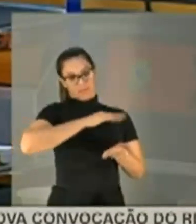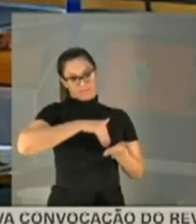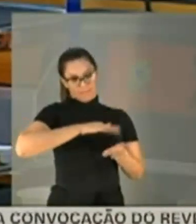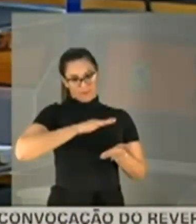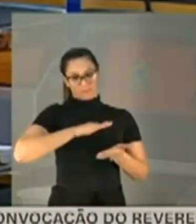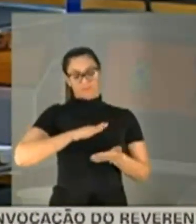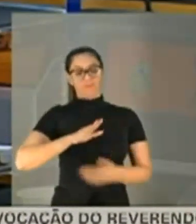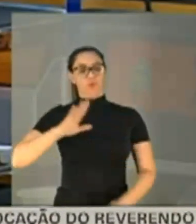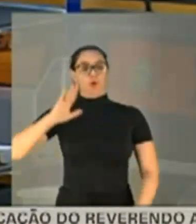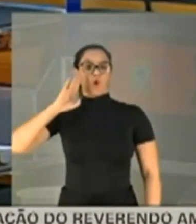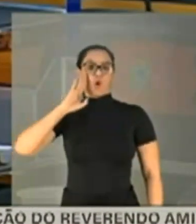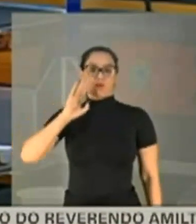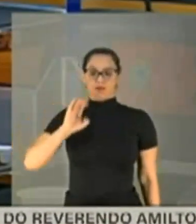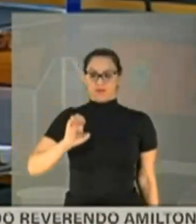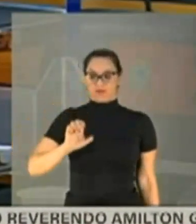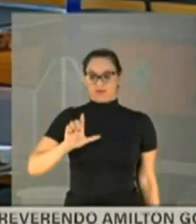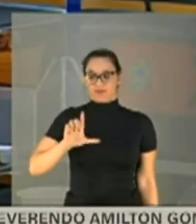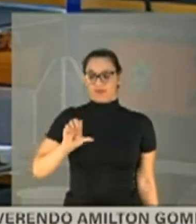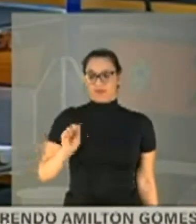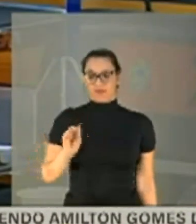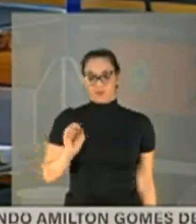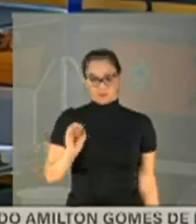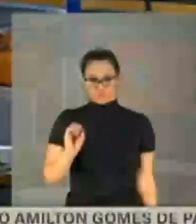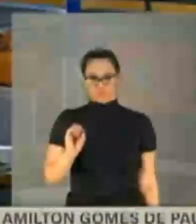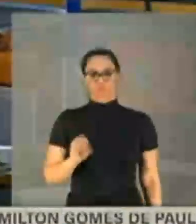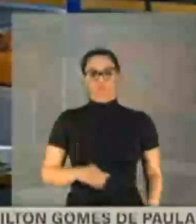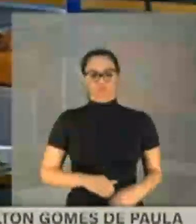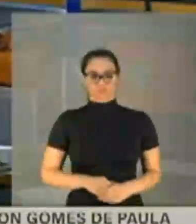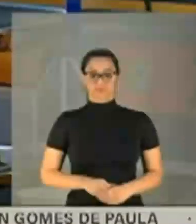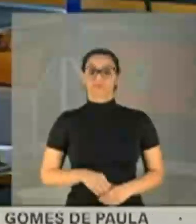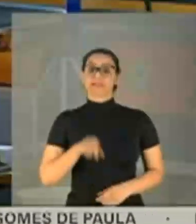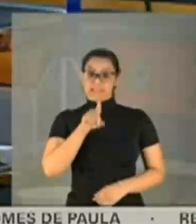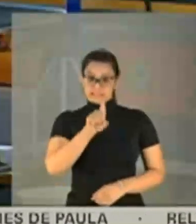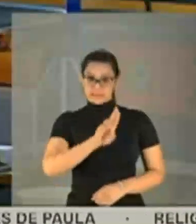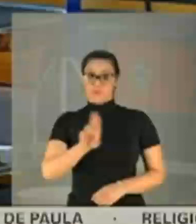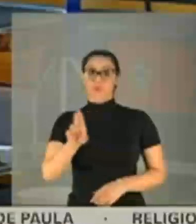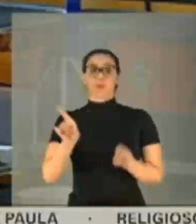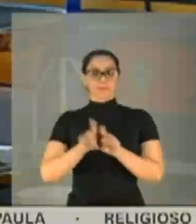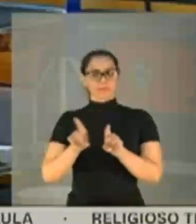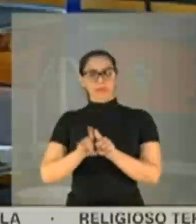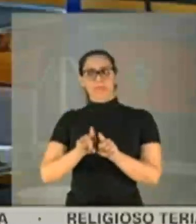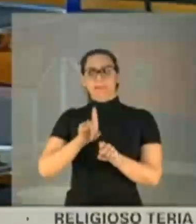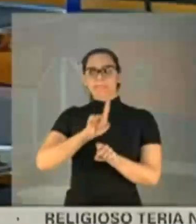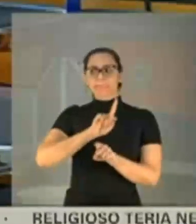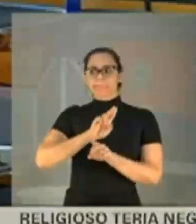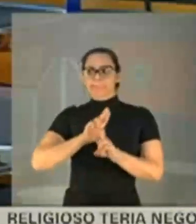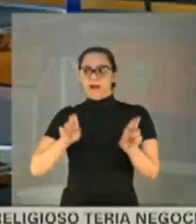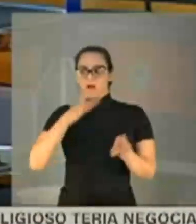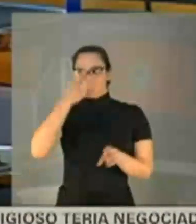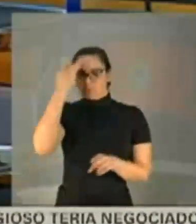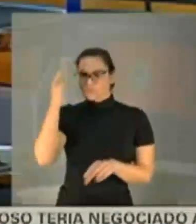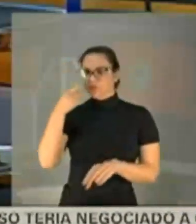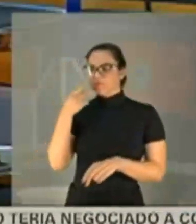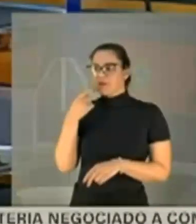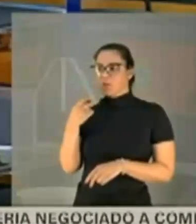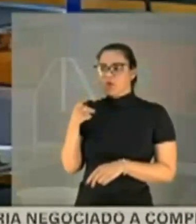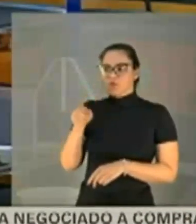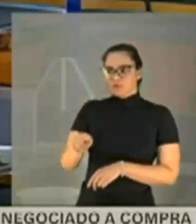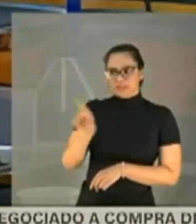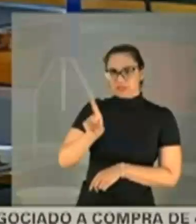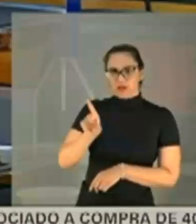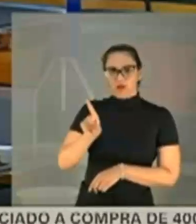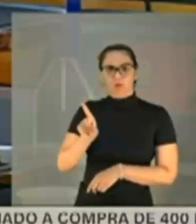pelo coronel Elcio. Inclusive, o seu nome foi junto também, mas aí alguém segurou, eu queria até entender